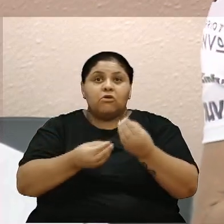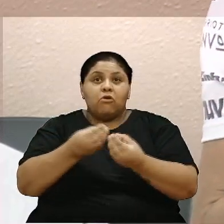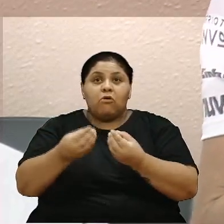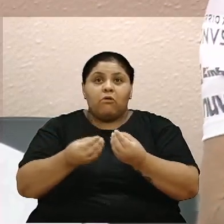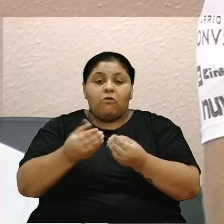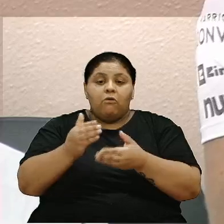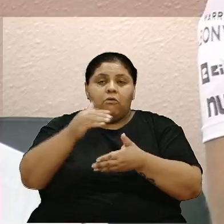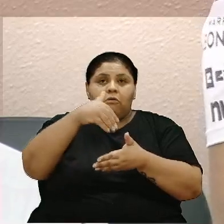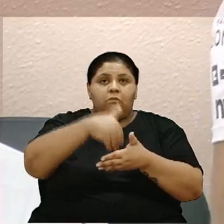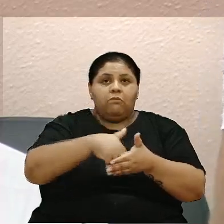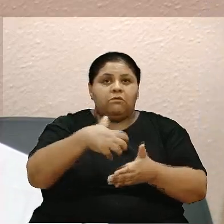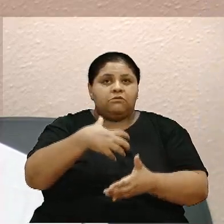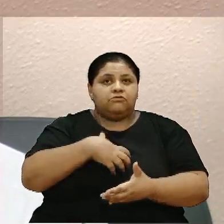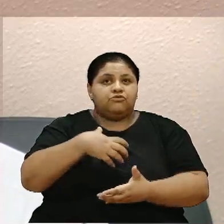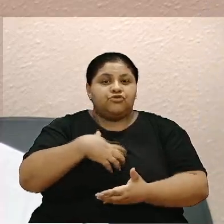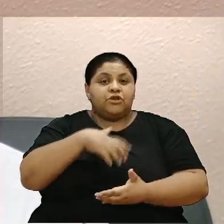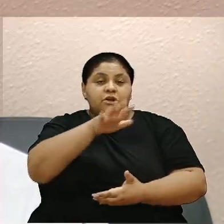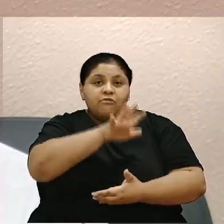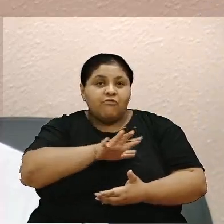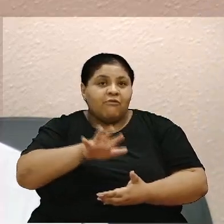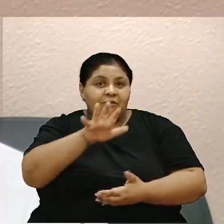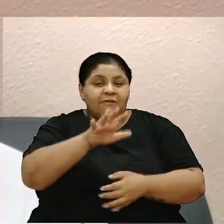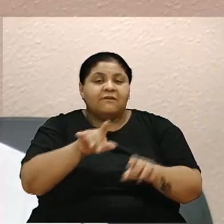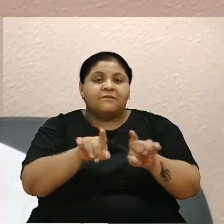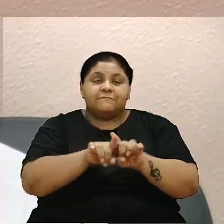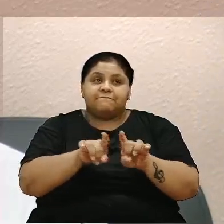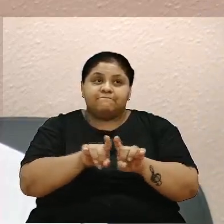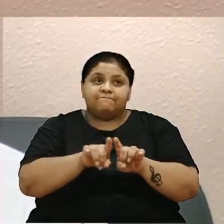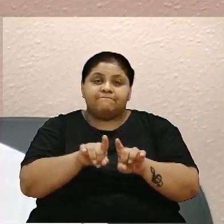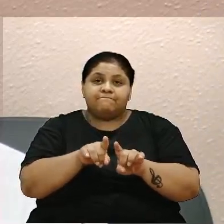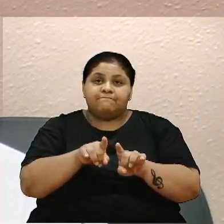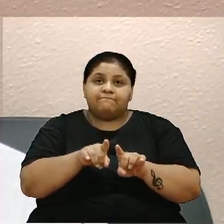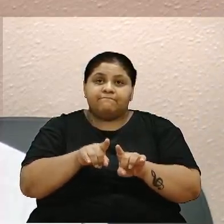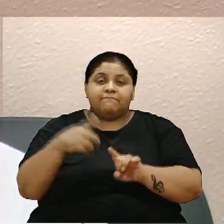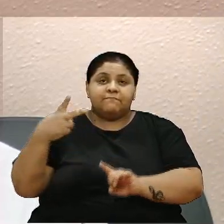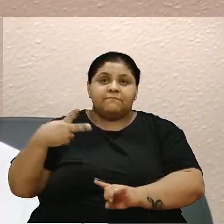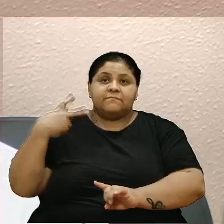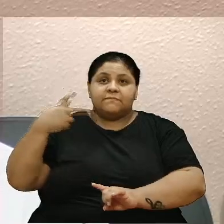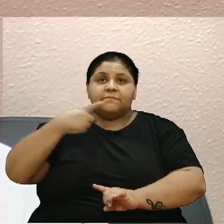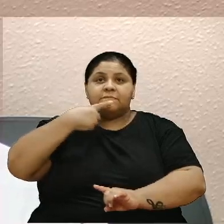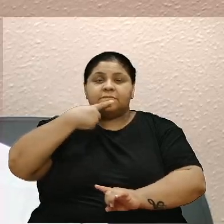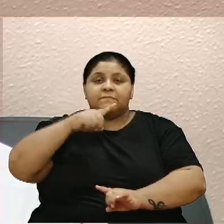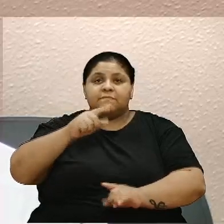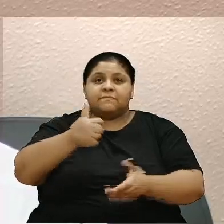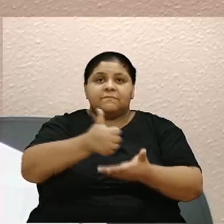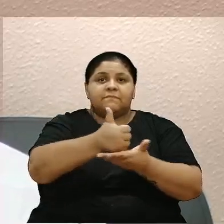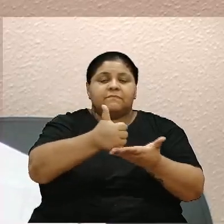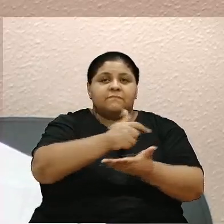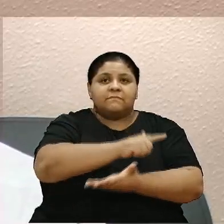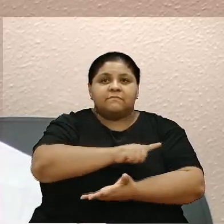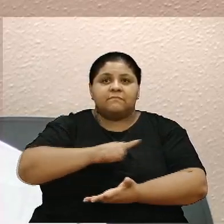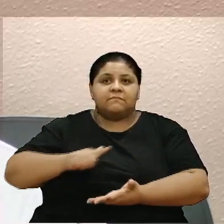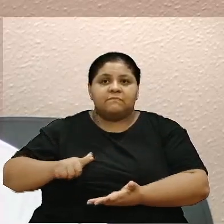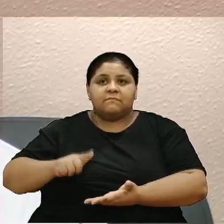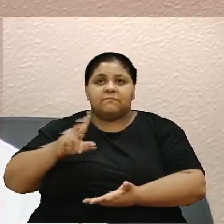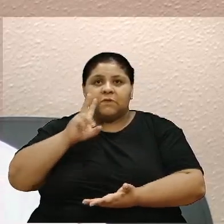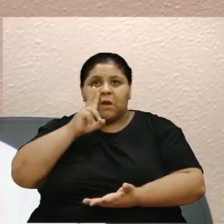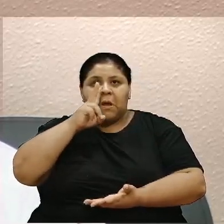parlamento, votar de forma unanimidade, inclusive o nosso vereador Caleb, que é da base do governo, nos dê essa